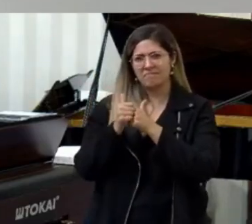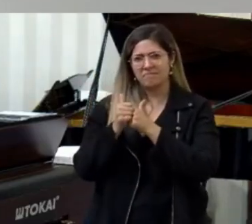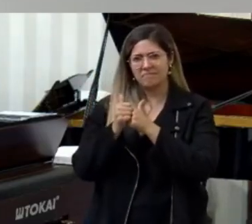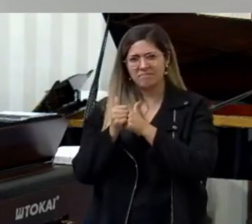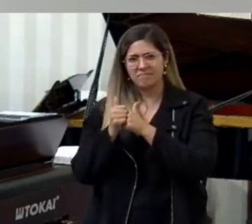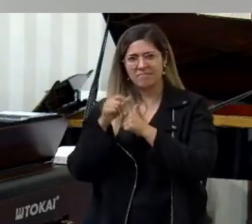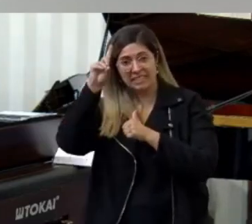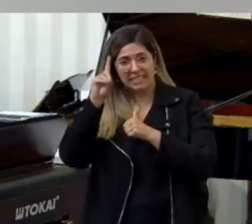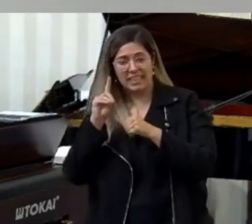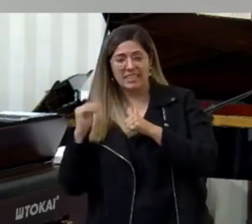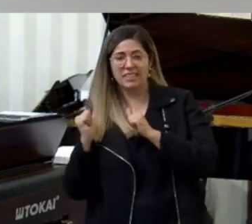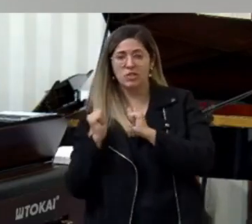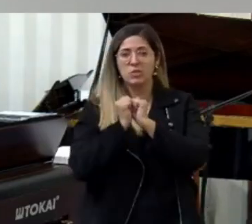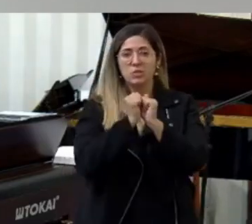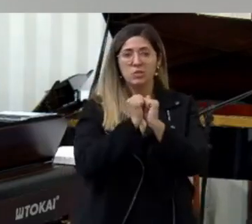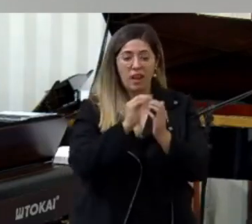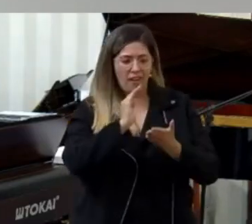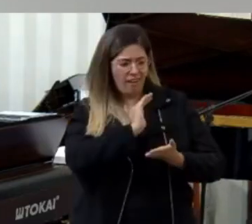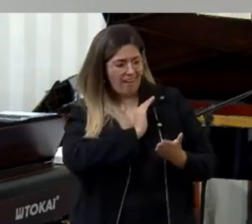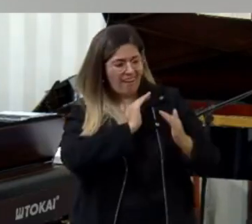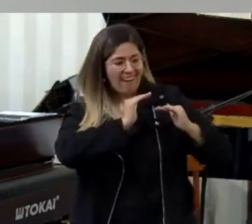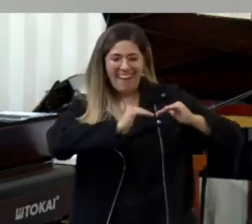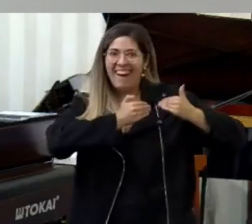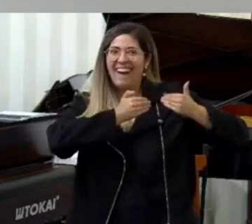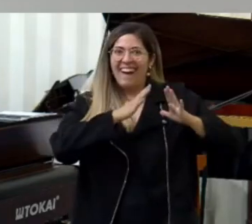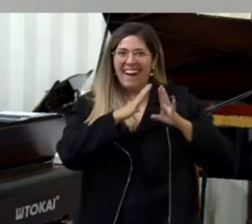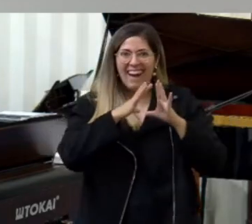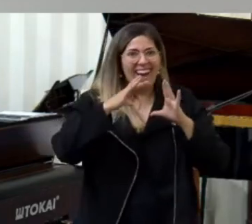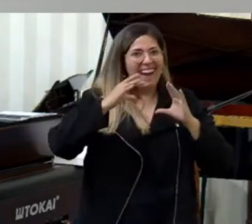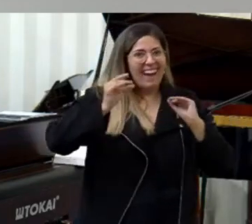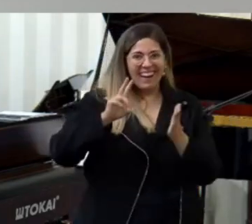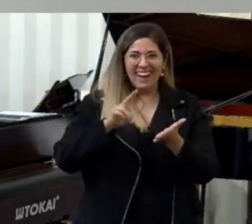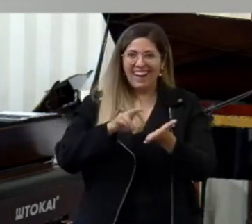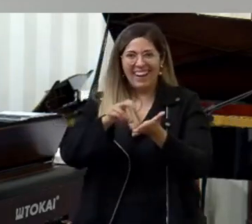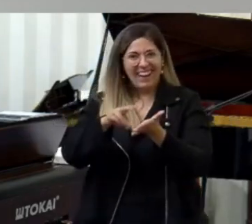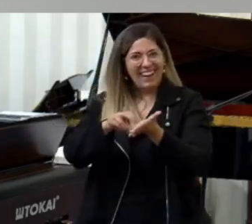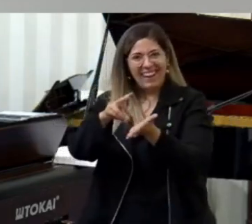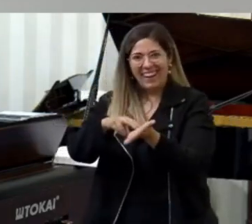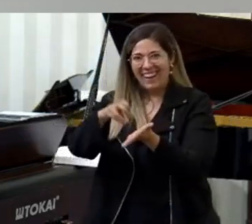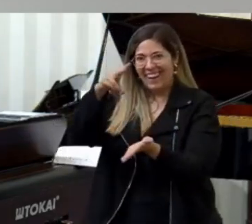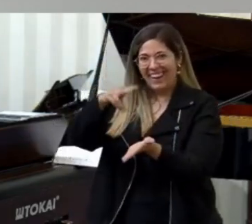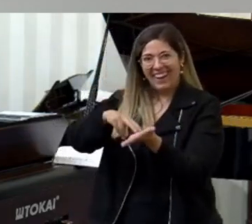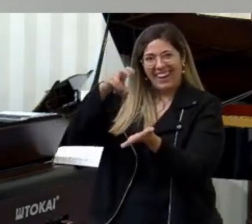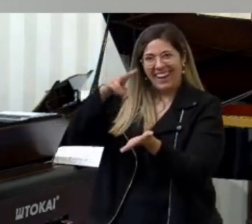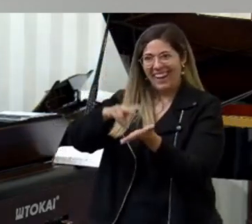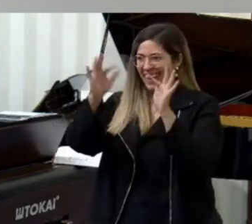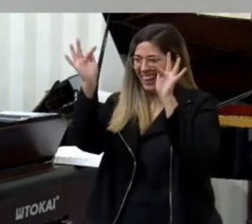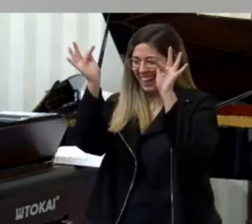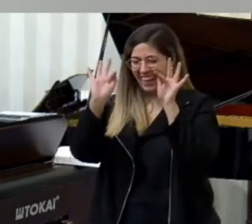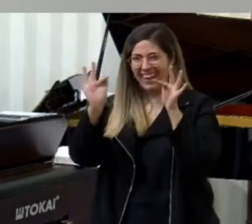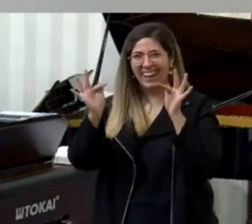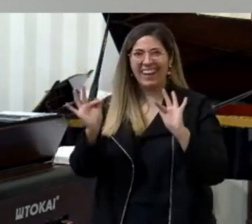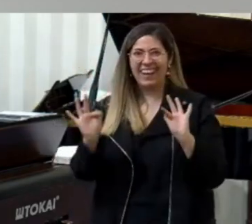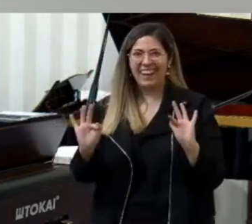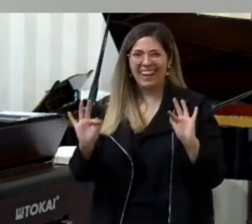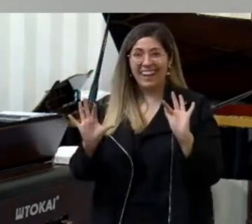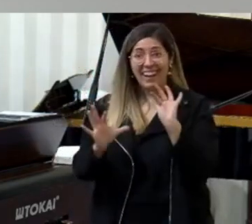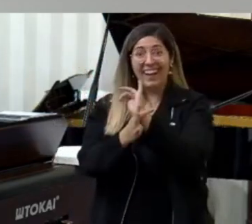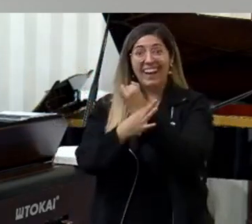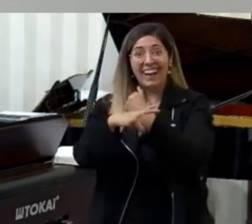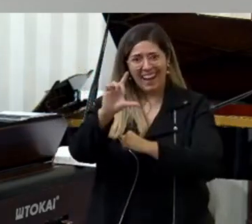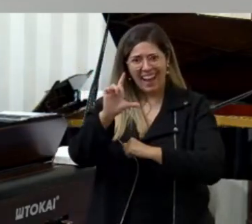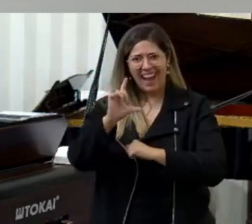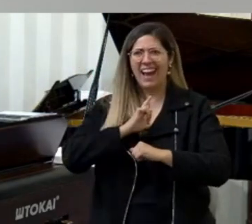Por isso, o meu coração se alegra e o meu espírito exulta. Até o meu corpo repousará seguro. Pois